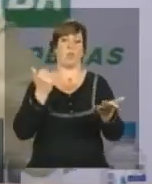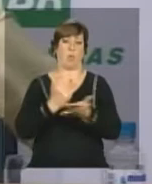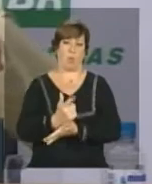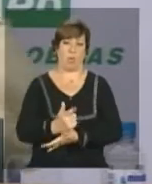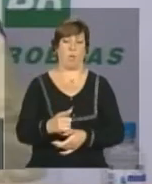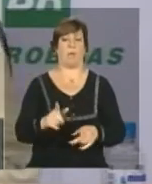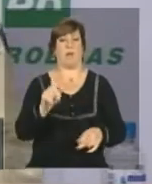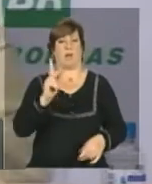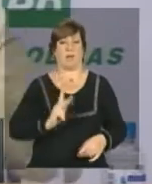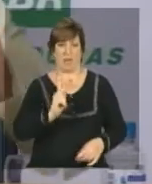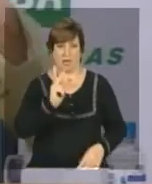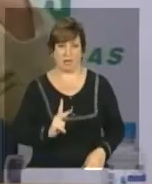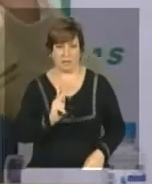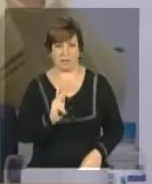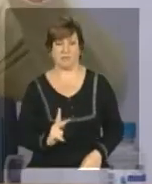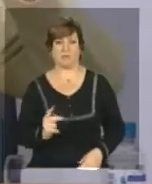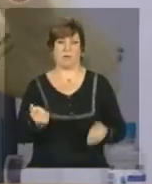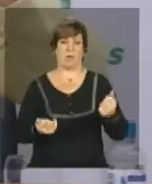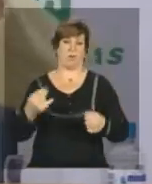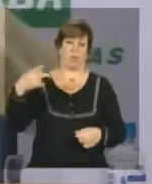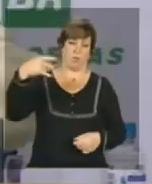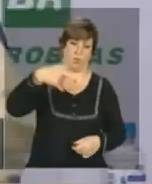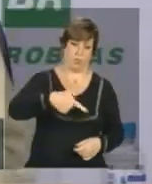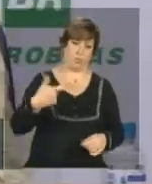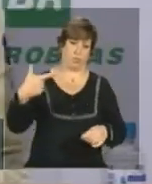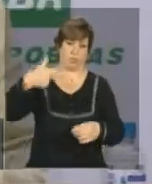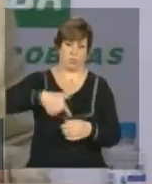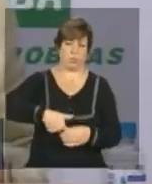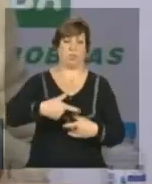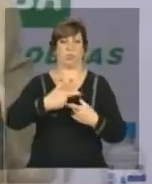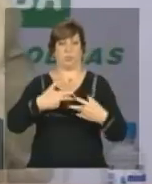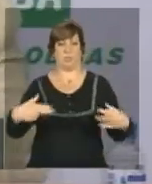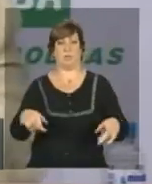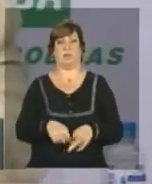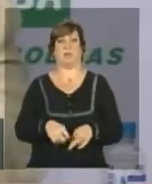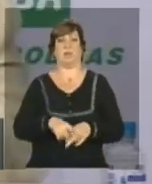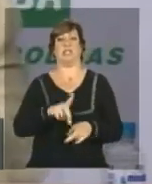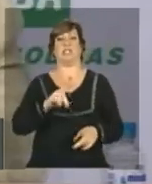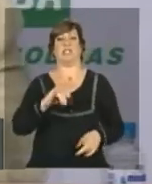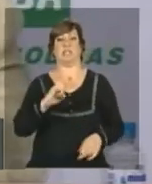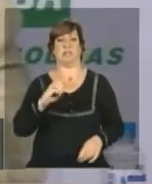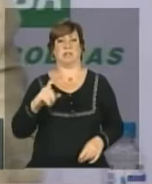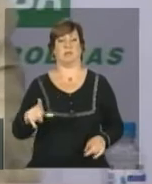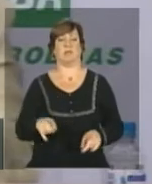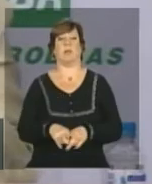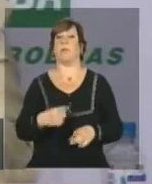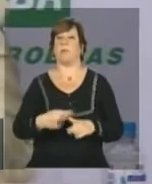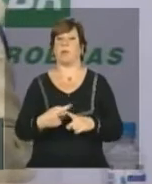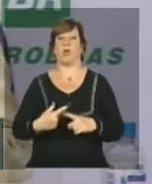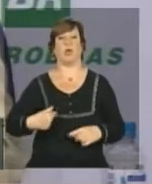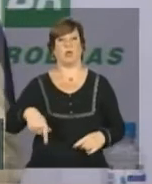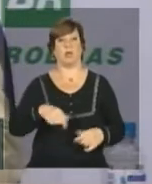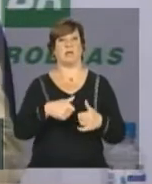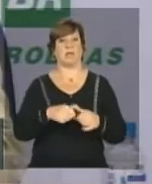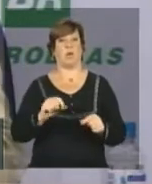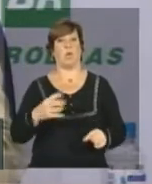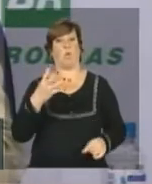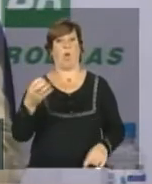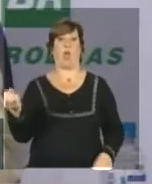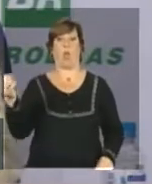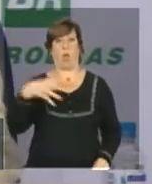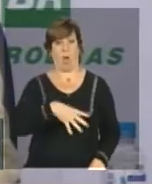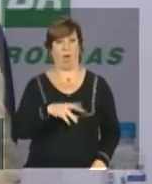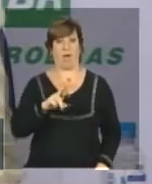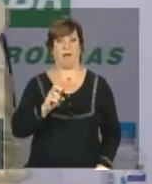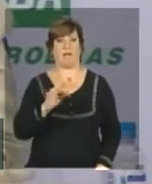comprando gasolina, que continue tendo um grande consumo de diesel, porque nós estamos com 4 novas